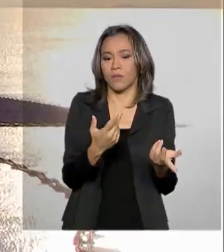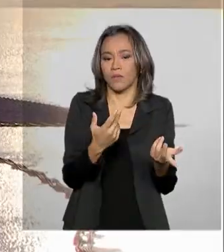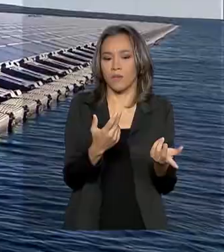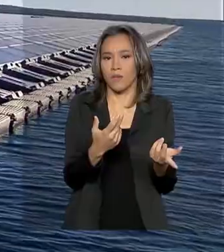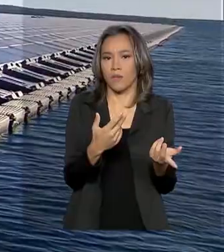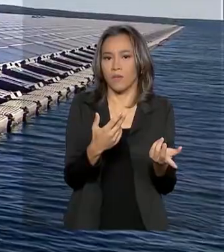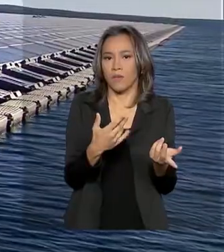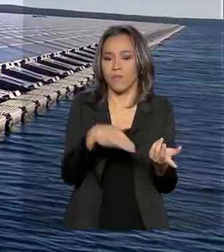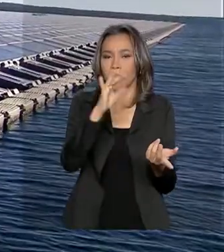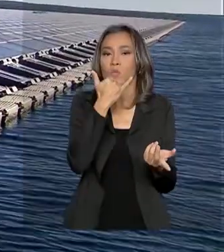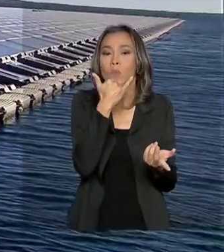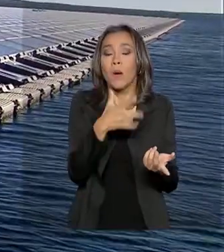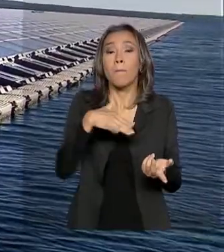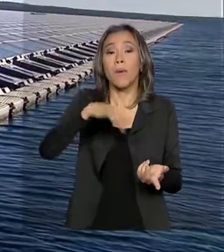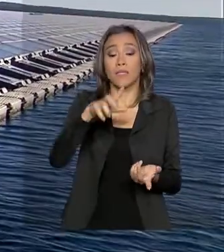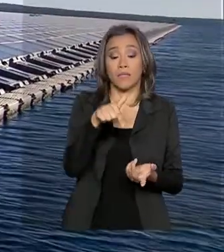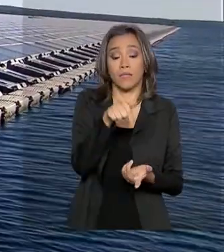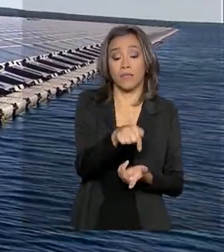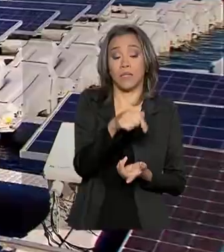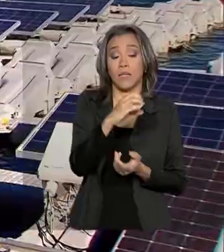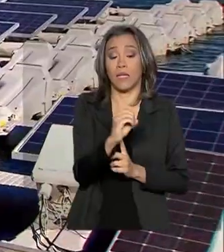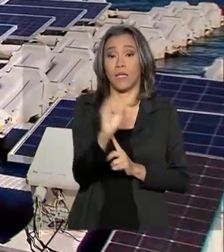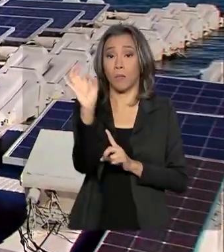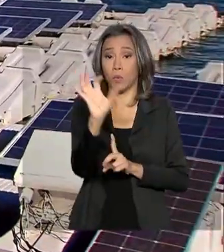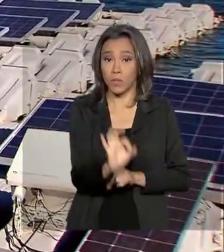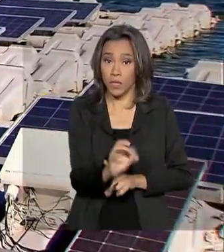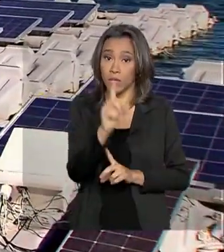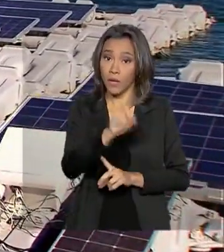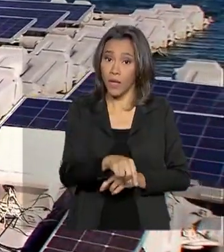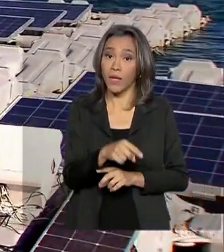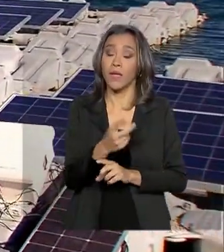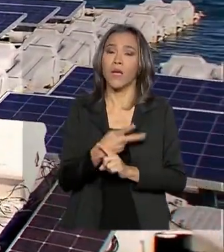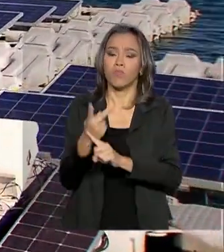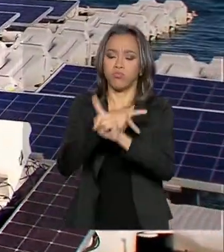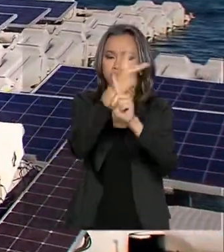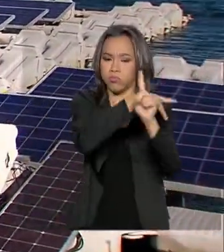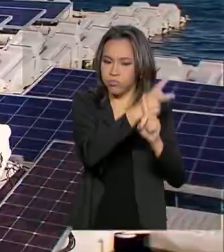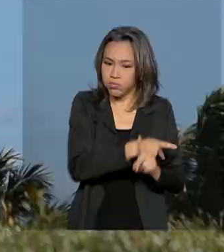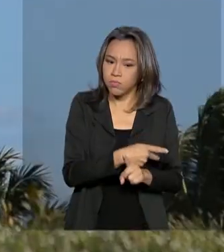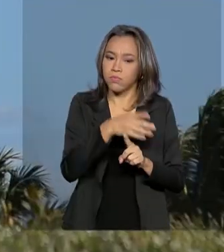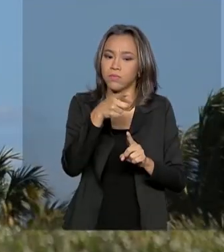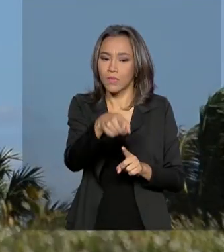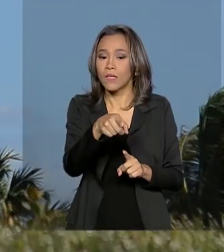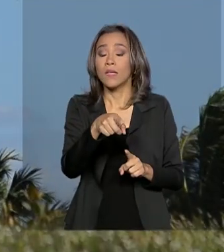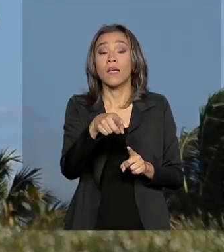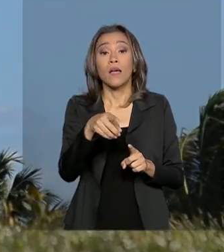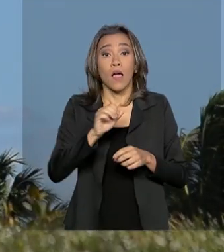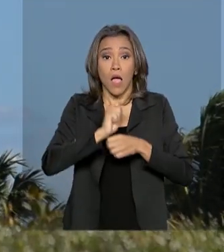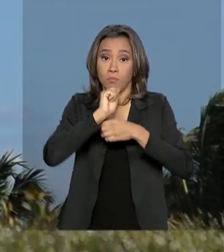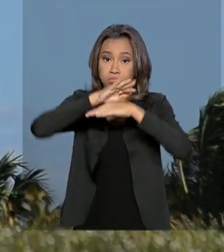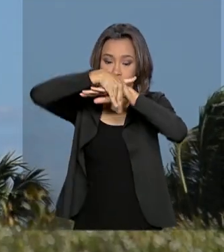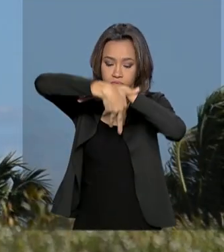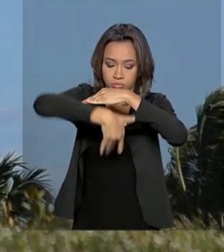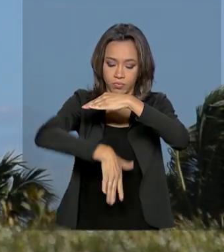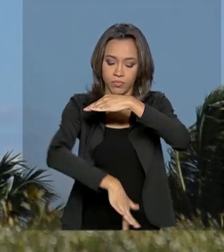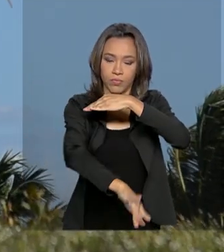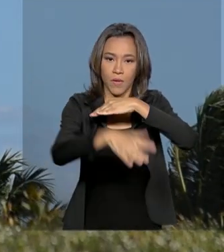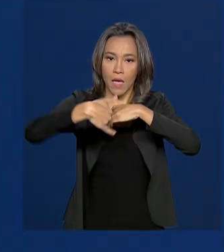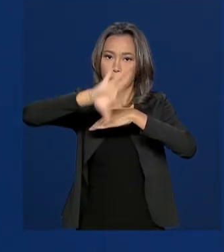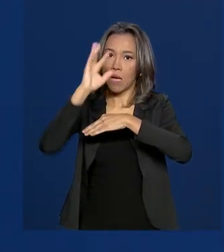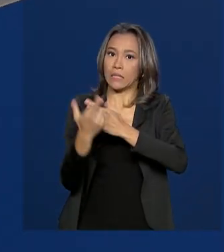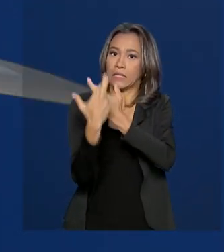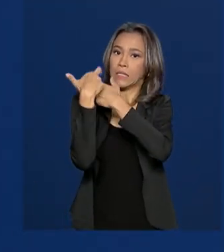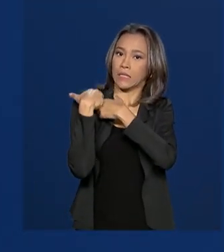Mais de 75% dessa capacidade vem de fontes renováveis. As hidrelétricas são responsáveis pela maior parte da energia gerada no